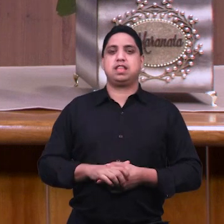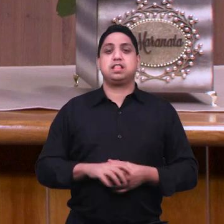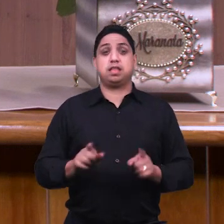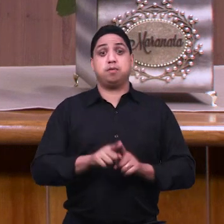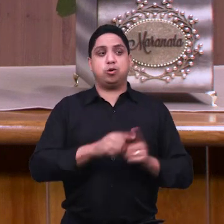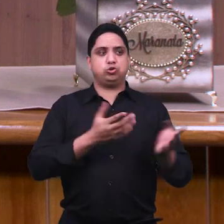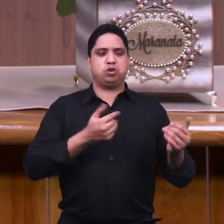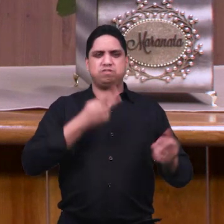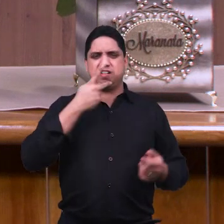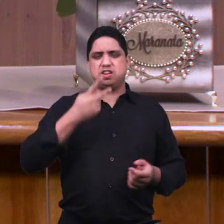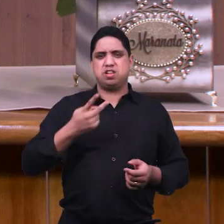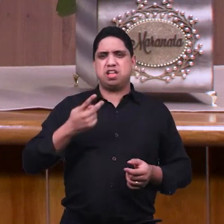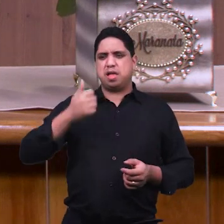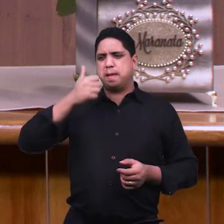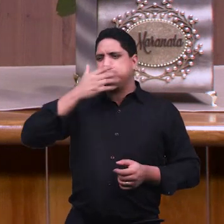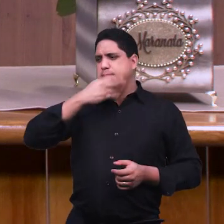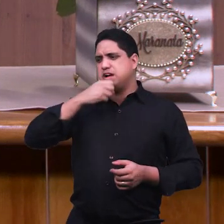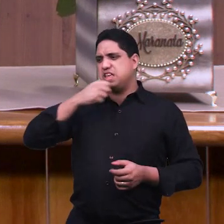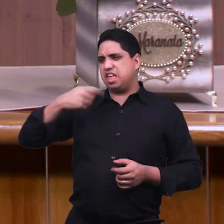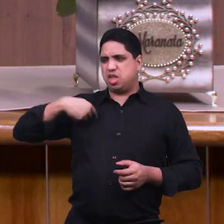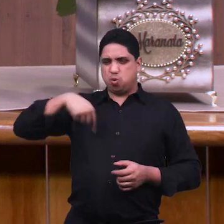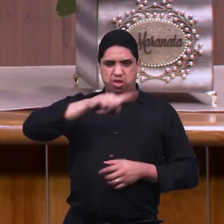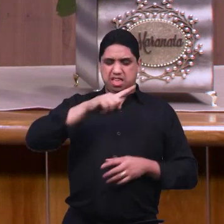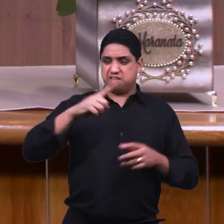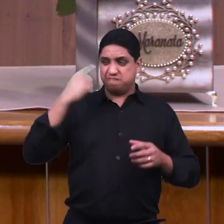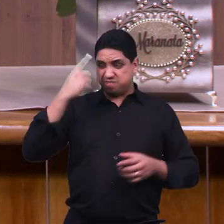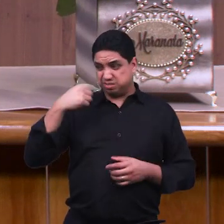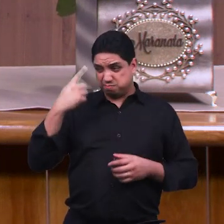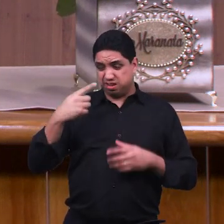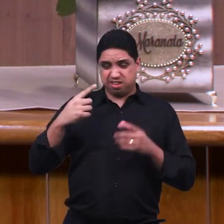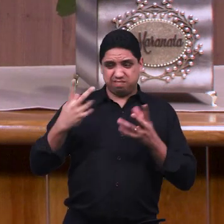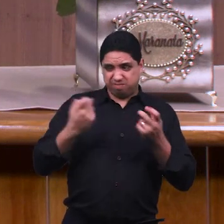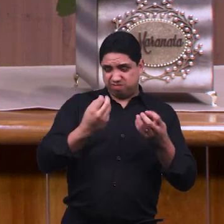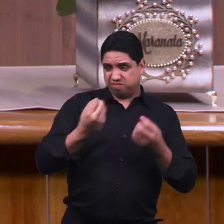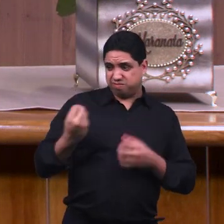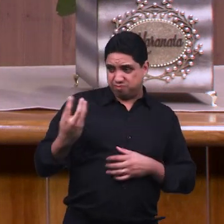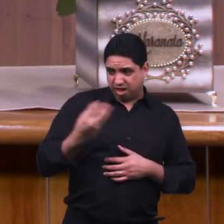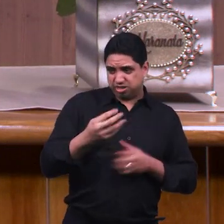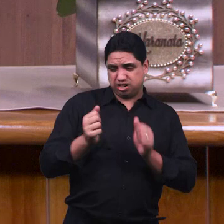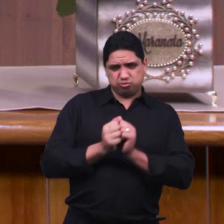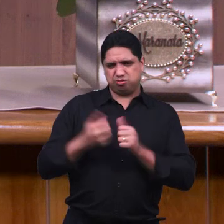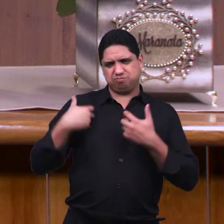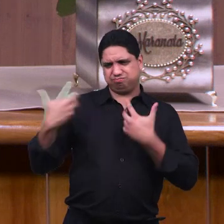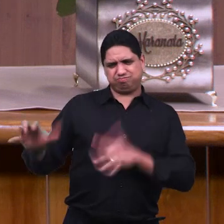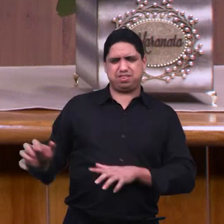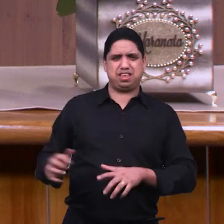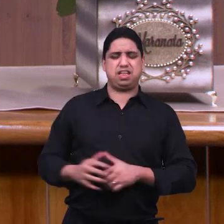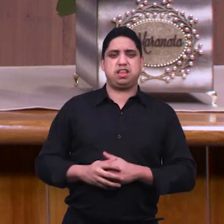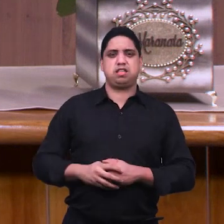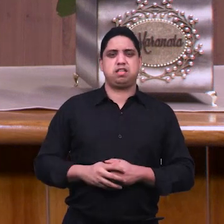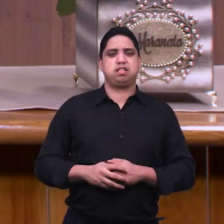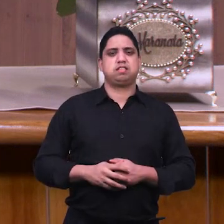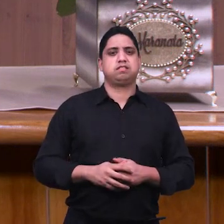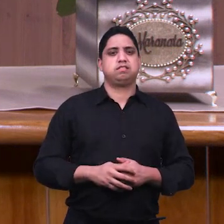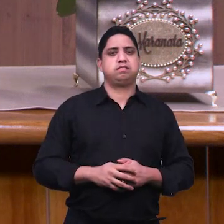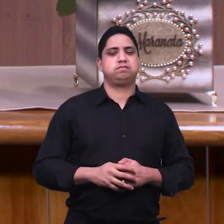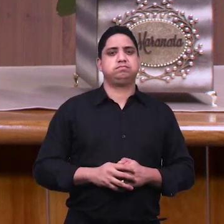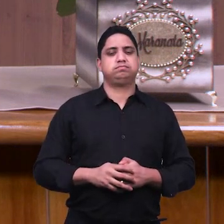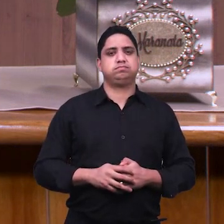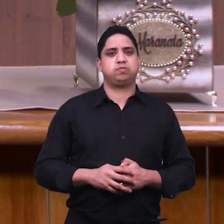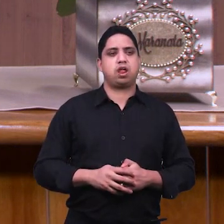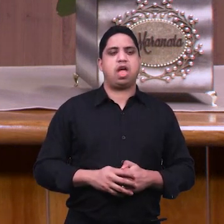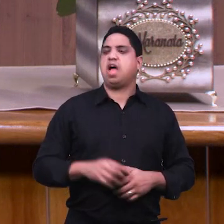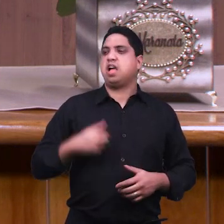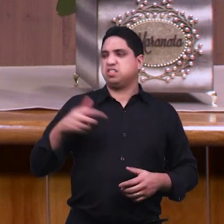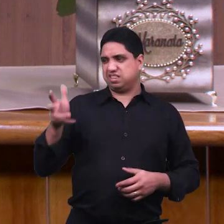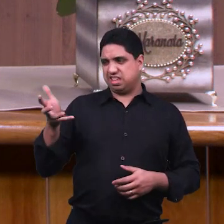não. Aí o pai ia fazer um doutorado na Espanha, pediu o filho para ir, o filho queria ir. Aí o filho resolveu: aí tá bom, pai,